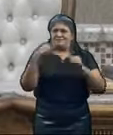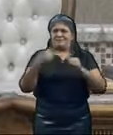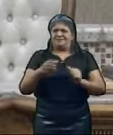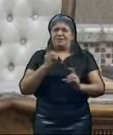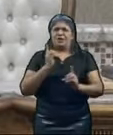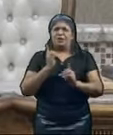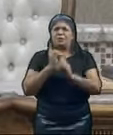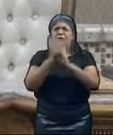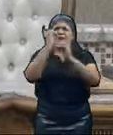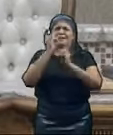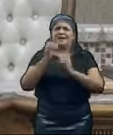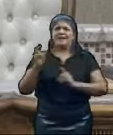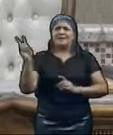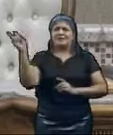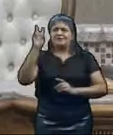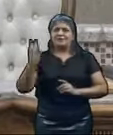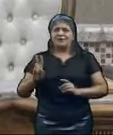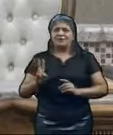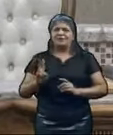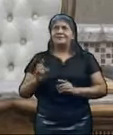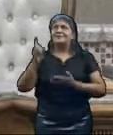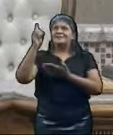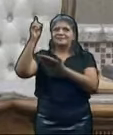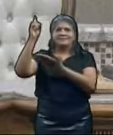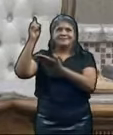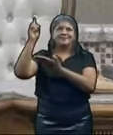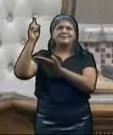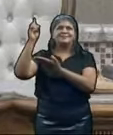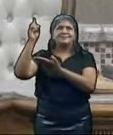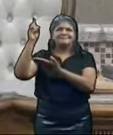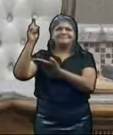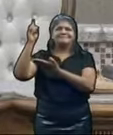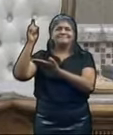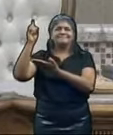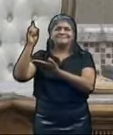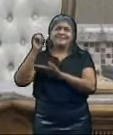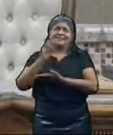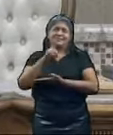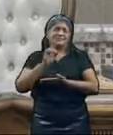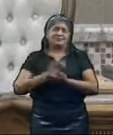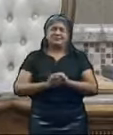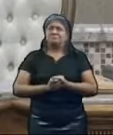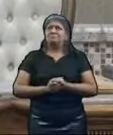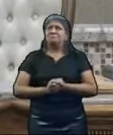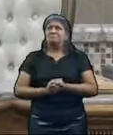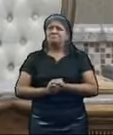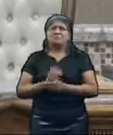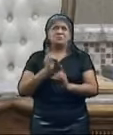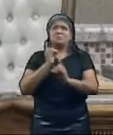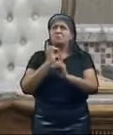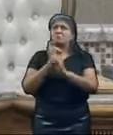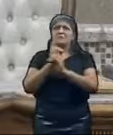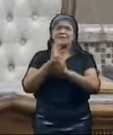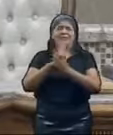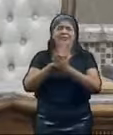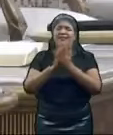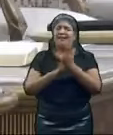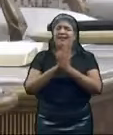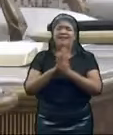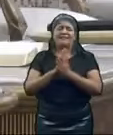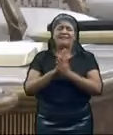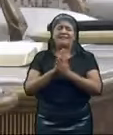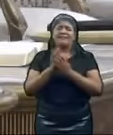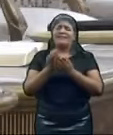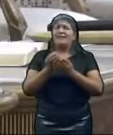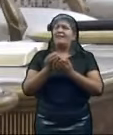Carlos para Deus importantes do Senhor que para o homem pode ser o escândalo né Jesus canalizou